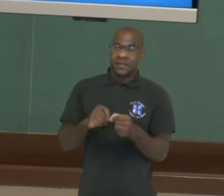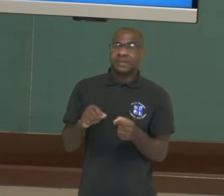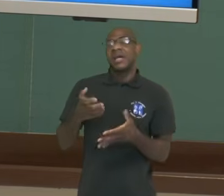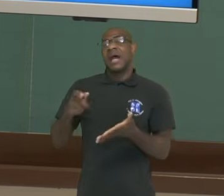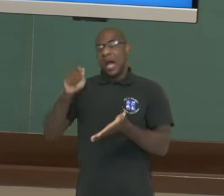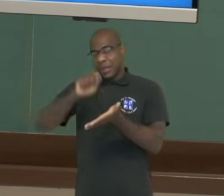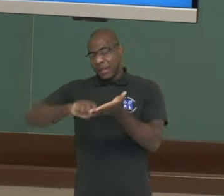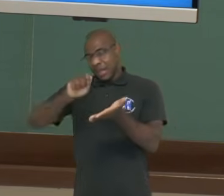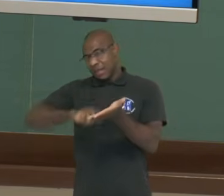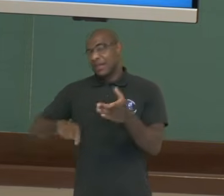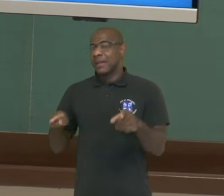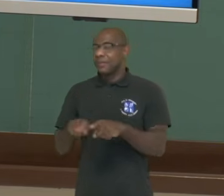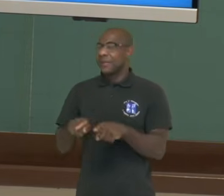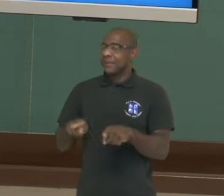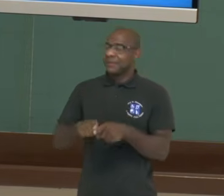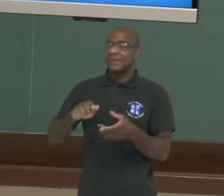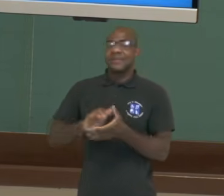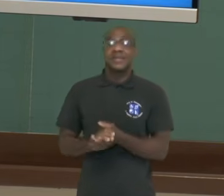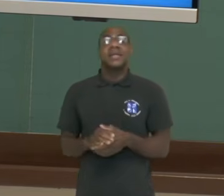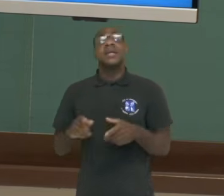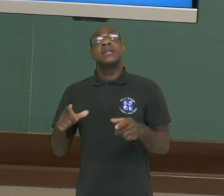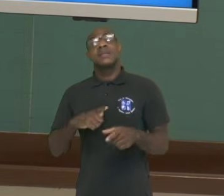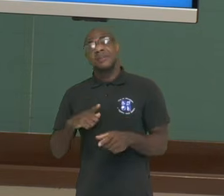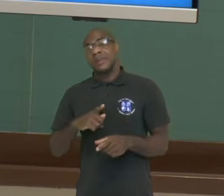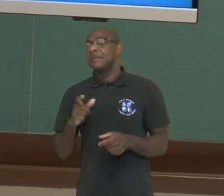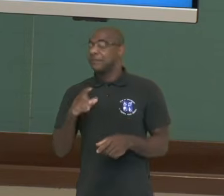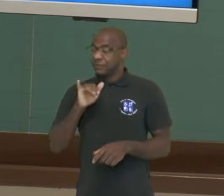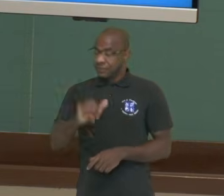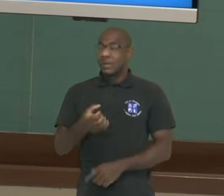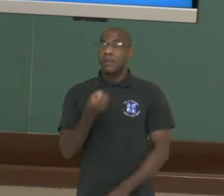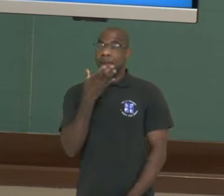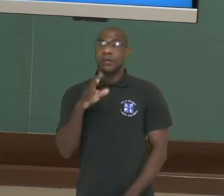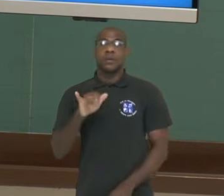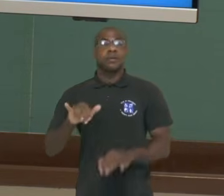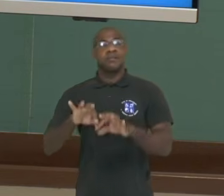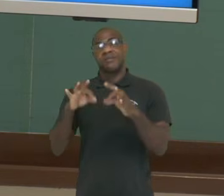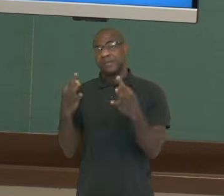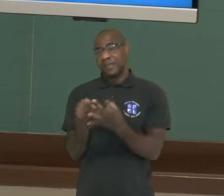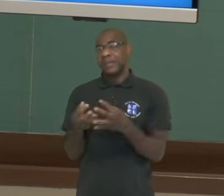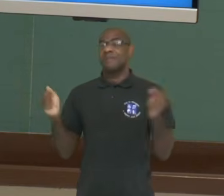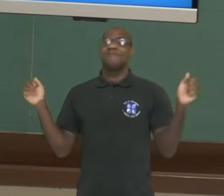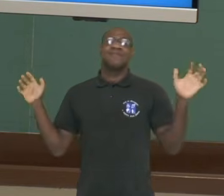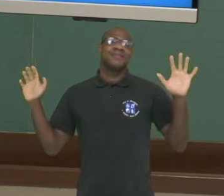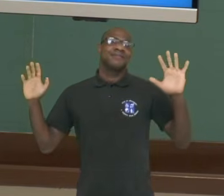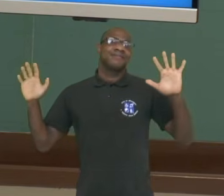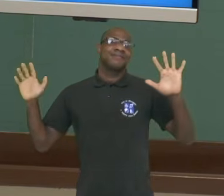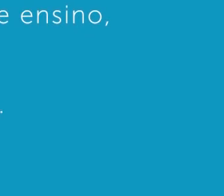anotações. Espero que você também fique muito bem com a tua família. Até breve.